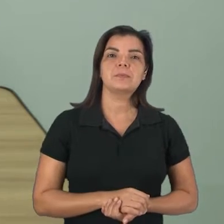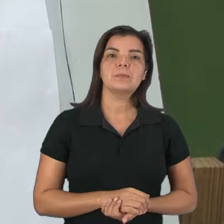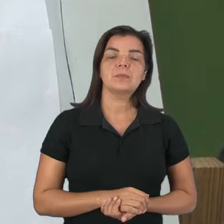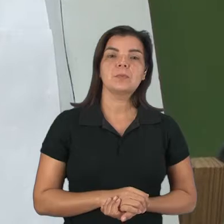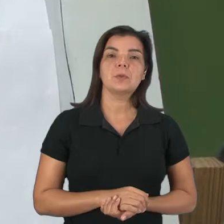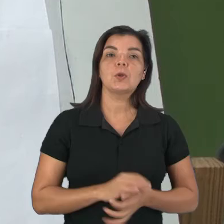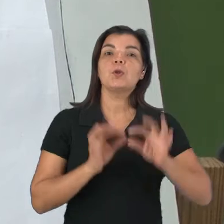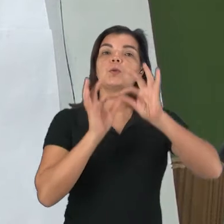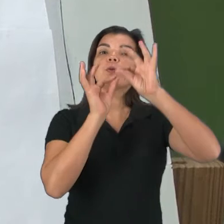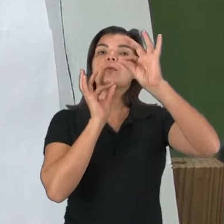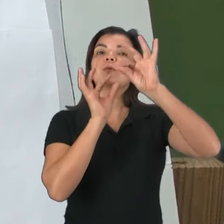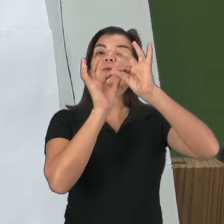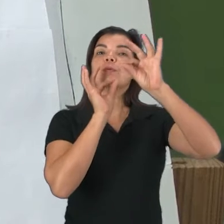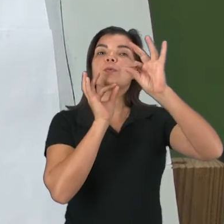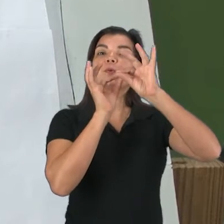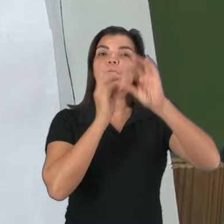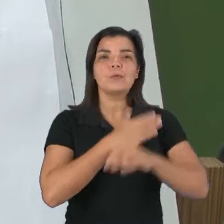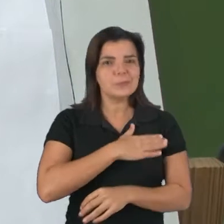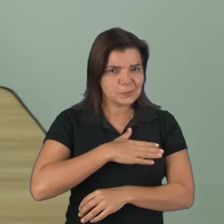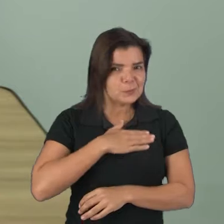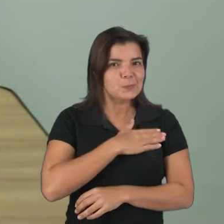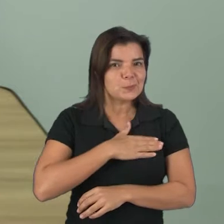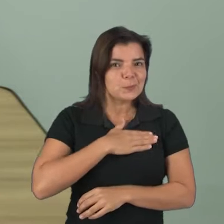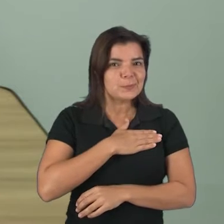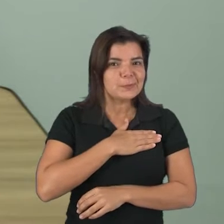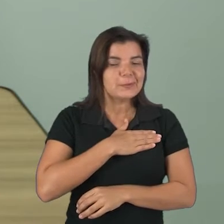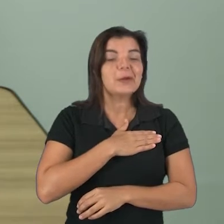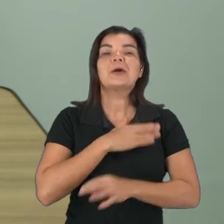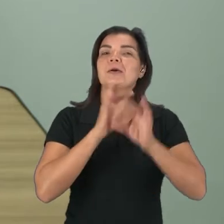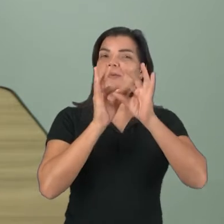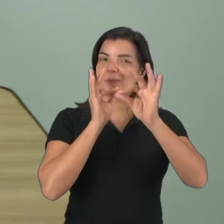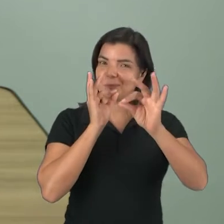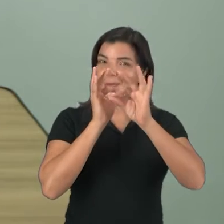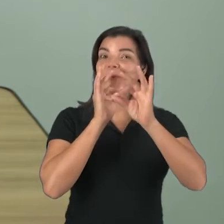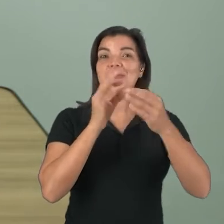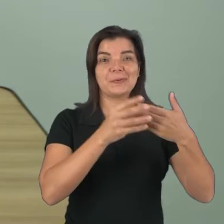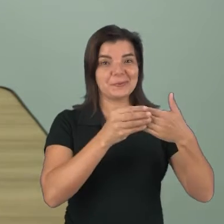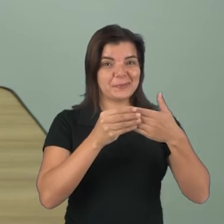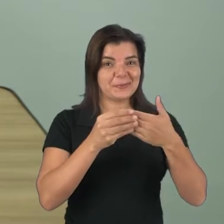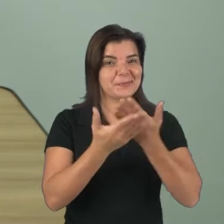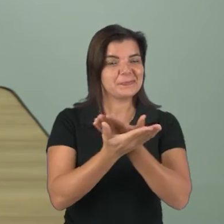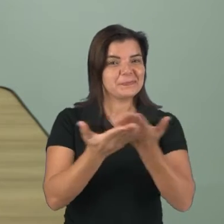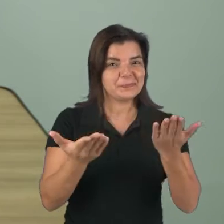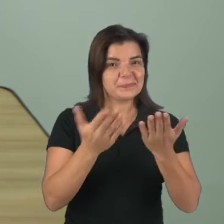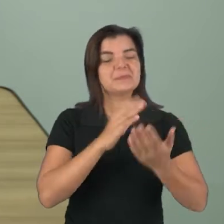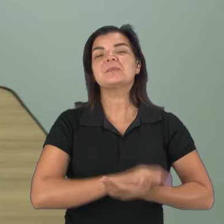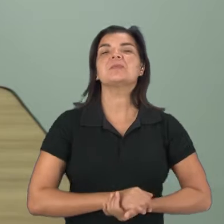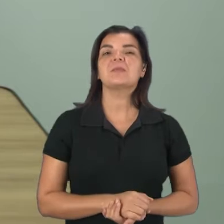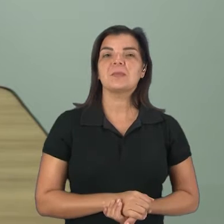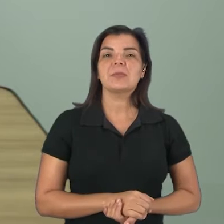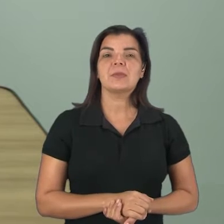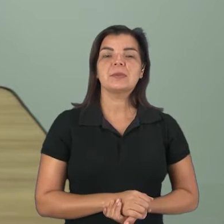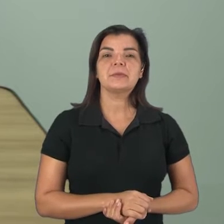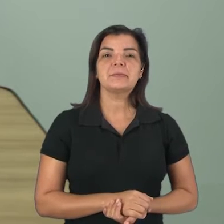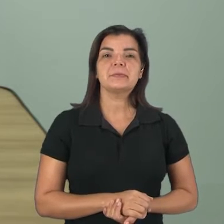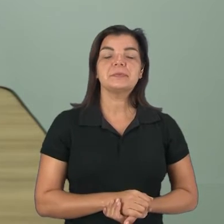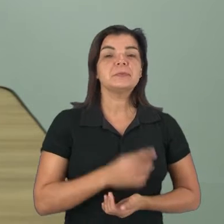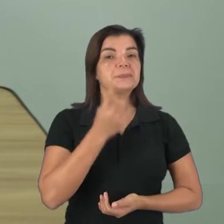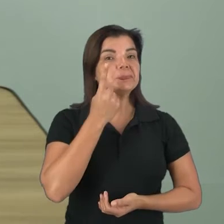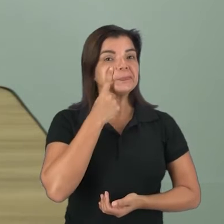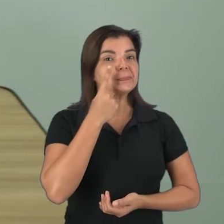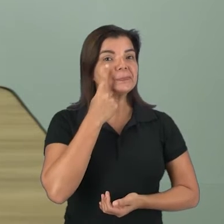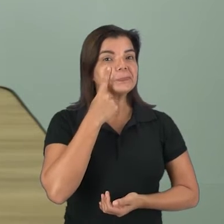oi Nilva vocês gostam de uva a o meu trouxe aqui para vocês para você